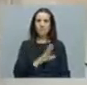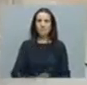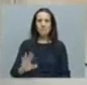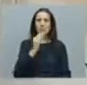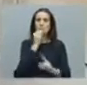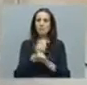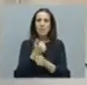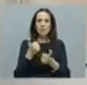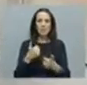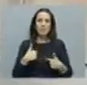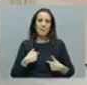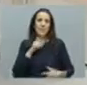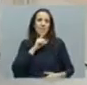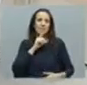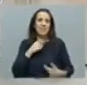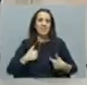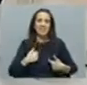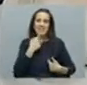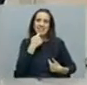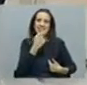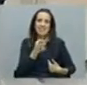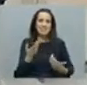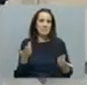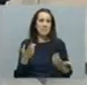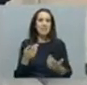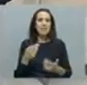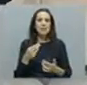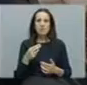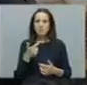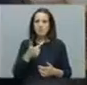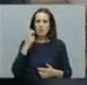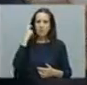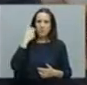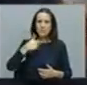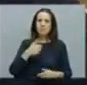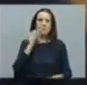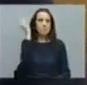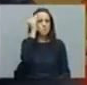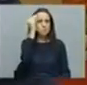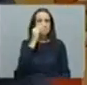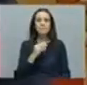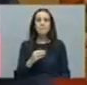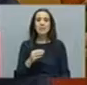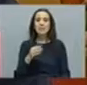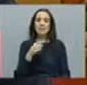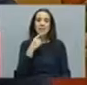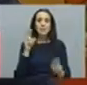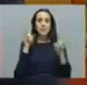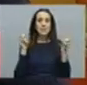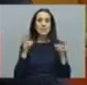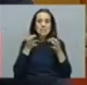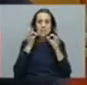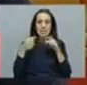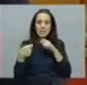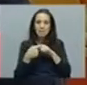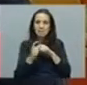mas puxando a brasa à minha sardinha, como se costuma dizer, no interior e no fundão. Puxando o cabrito ao seu forno, não é? Exatamente,